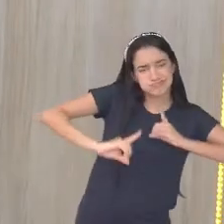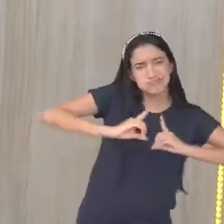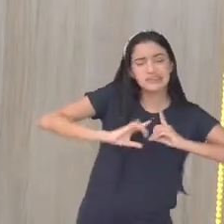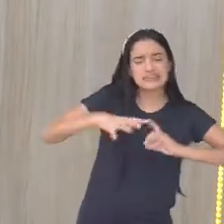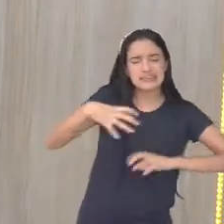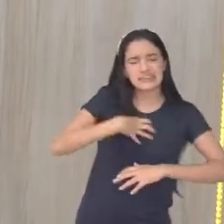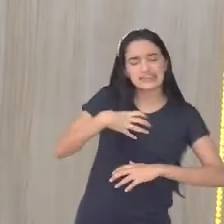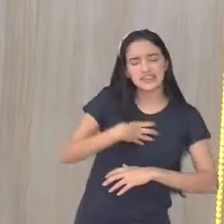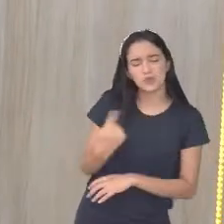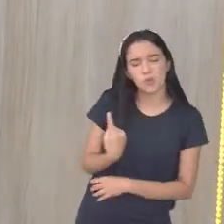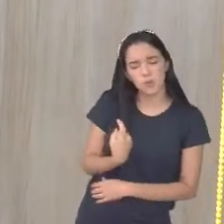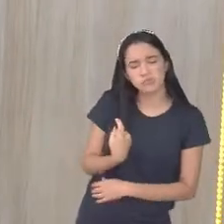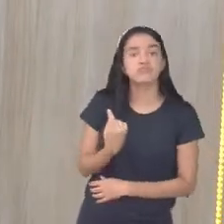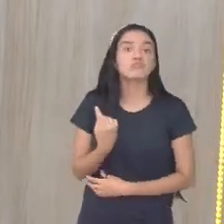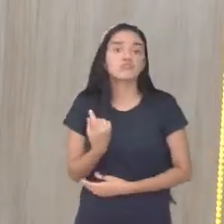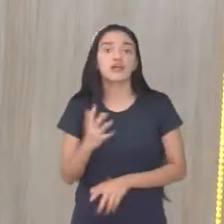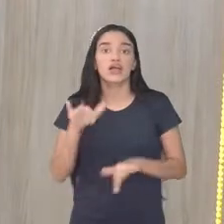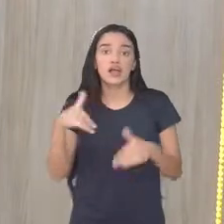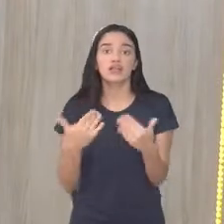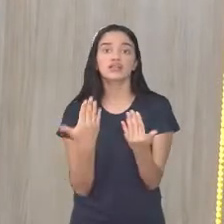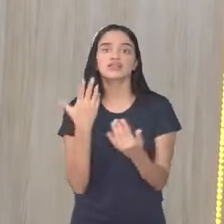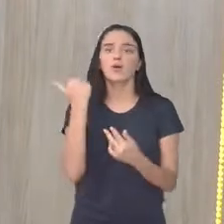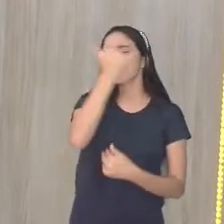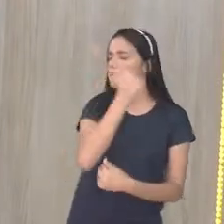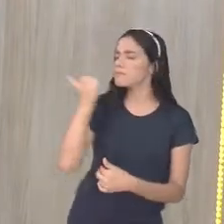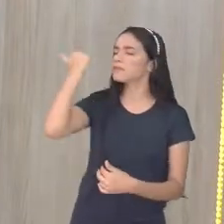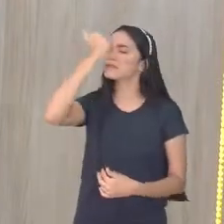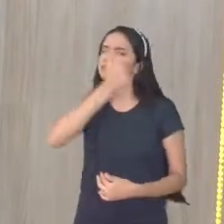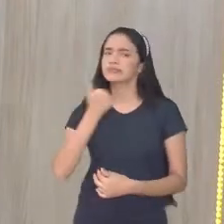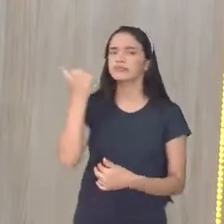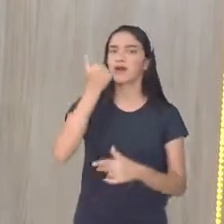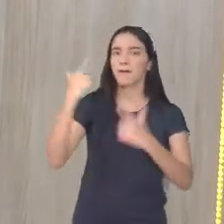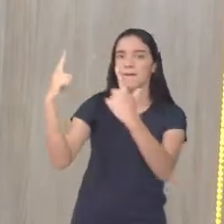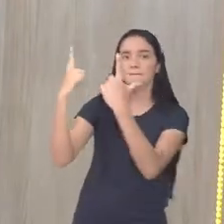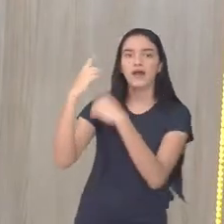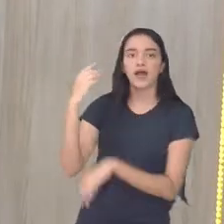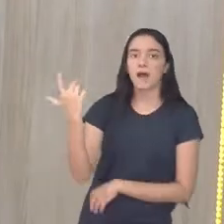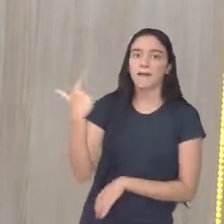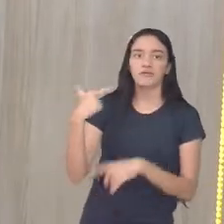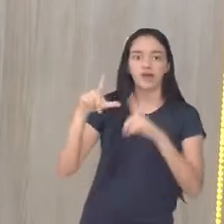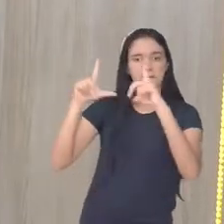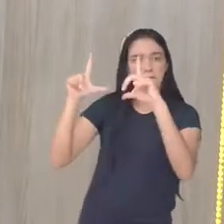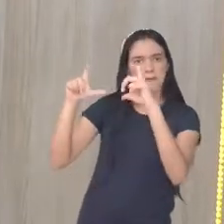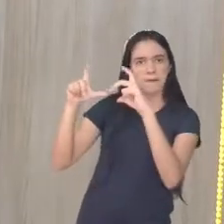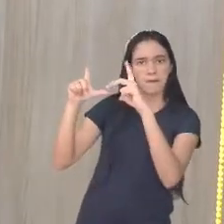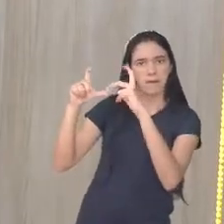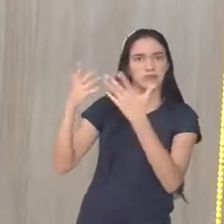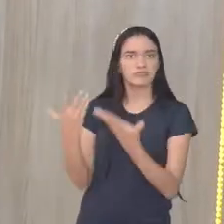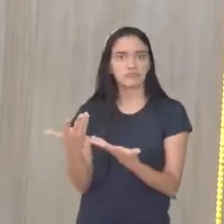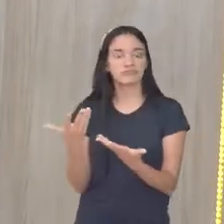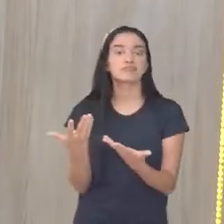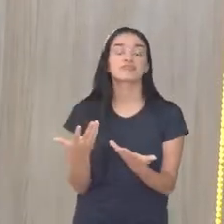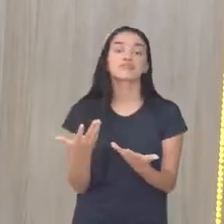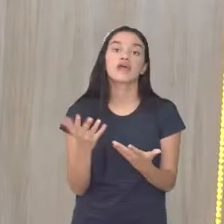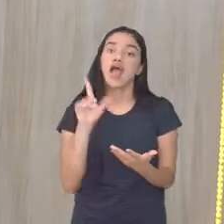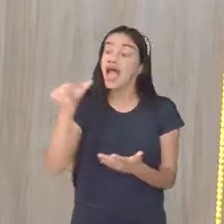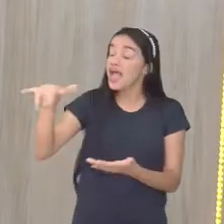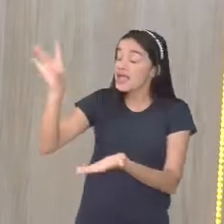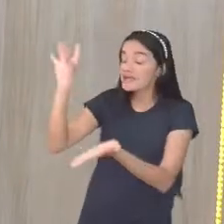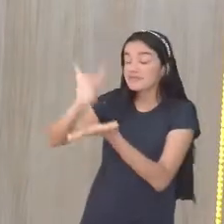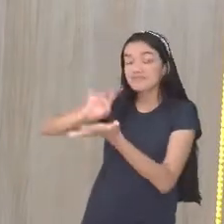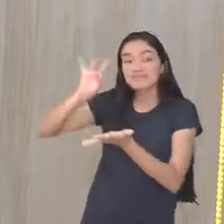um retrato. Exatamente. Eu não sei se, acho que hoje não se fala mais, né? Eu ainda tenho monóculo. Os